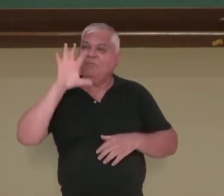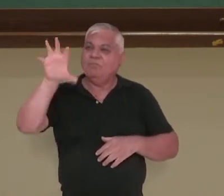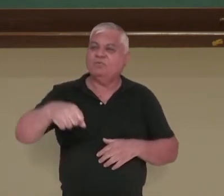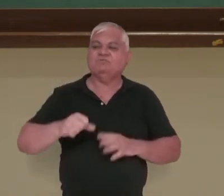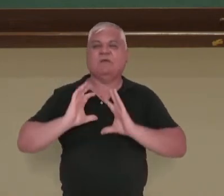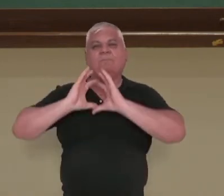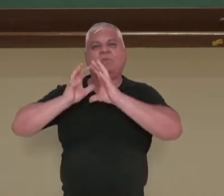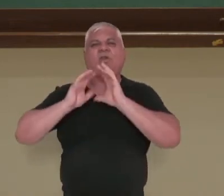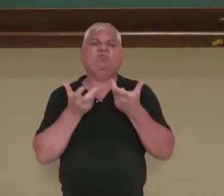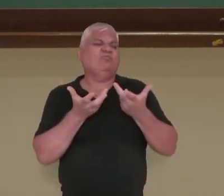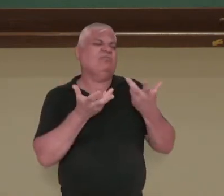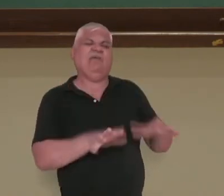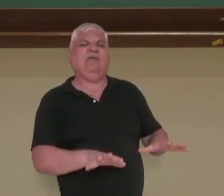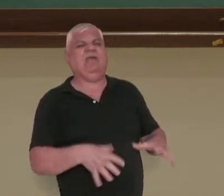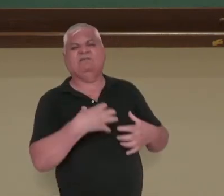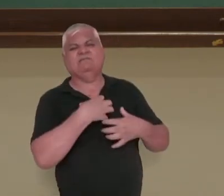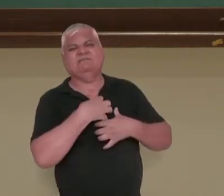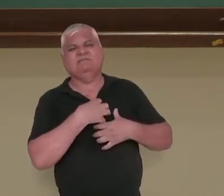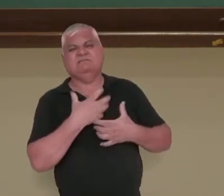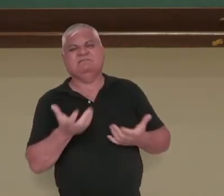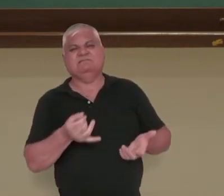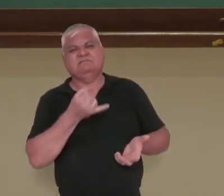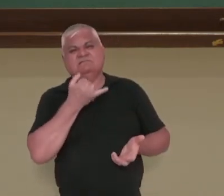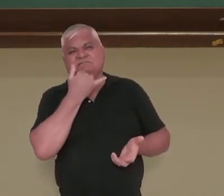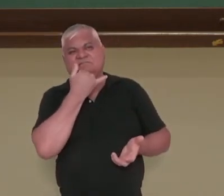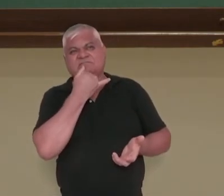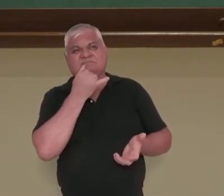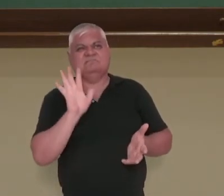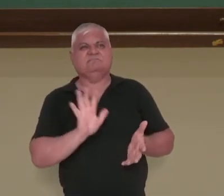ele não queira, que ele não se sinta à vontade.